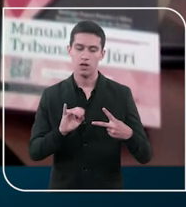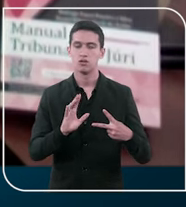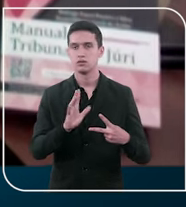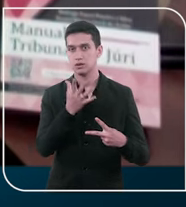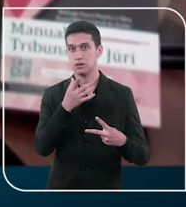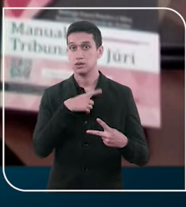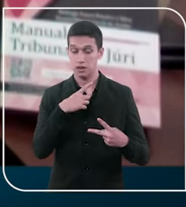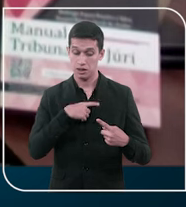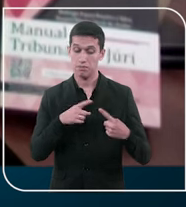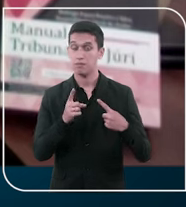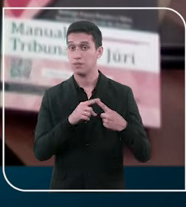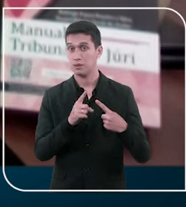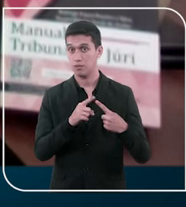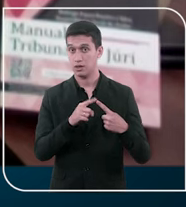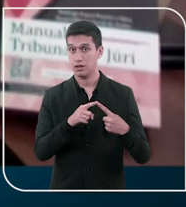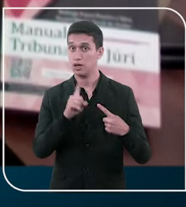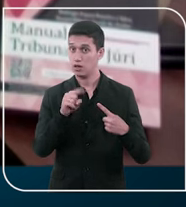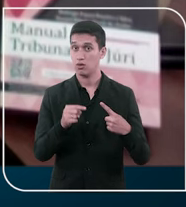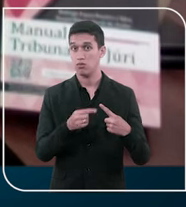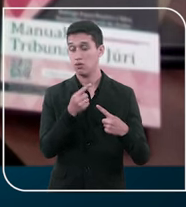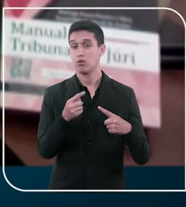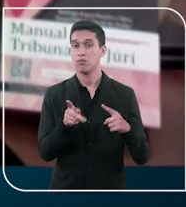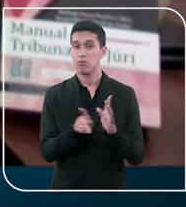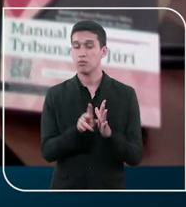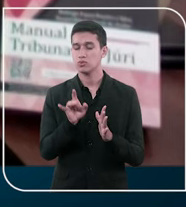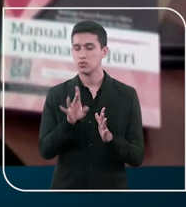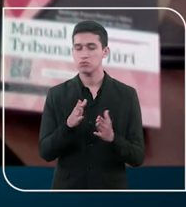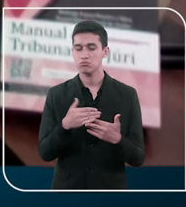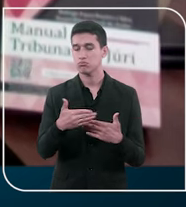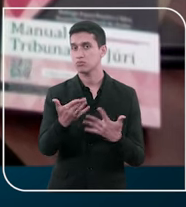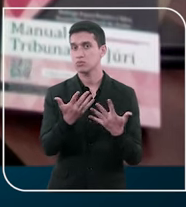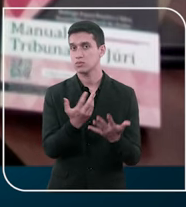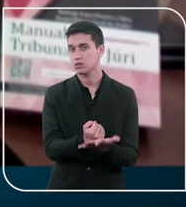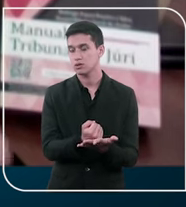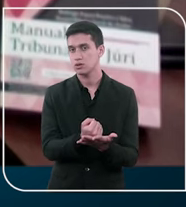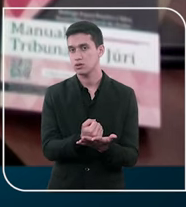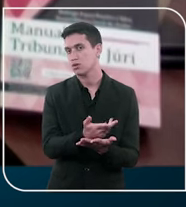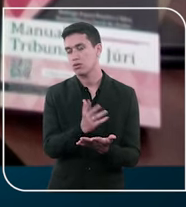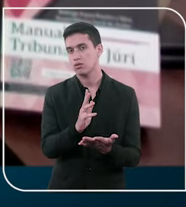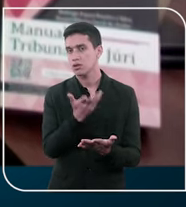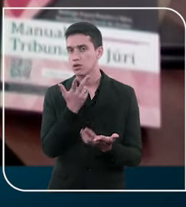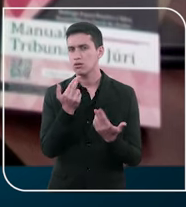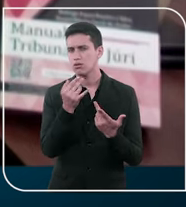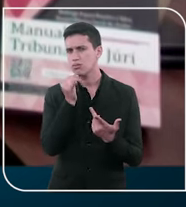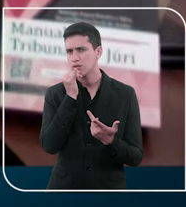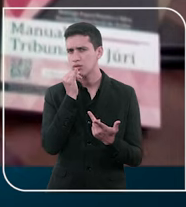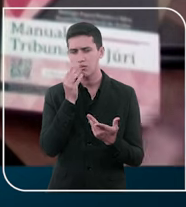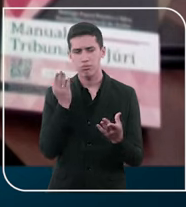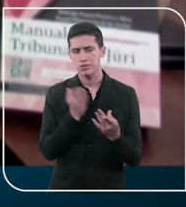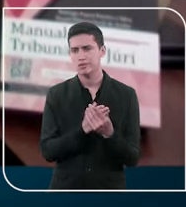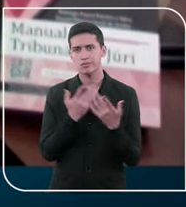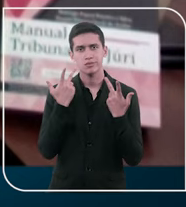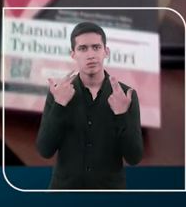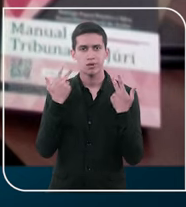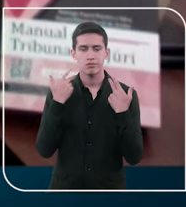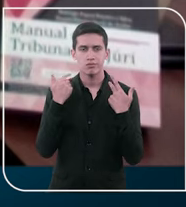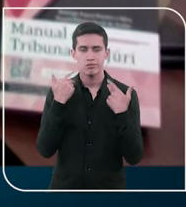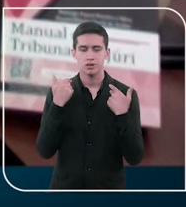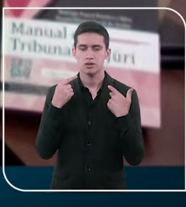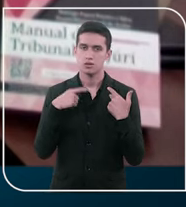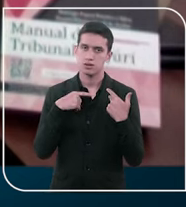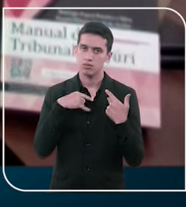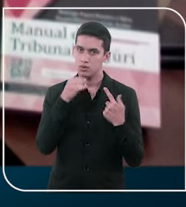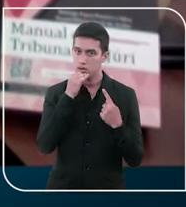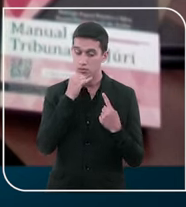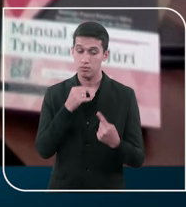ocorrer em que há uma primeira fase, que é uma fase de admissibilidade. Então, corre como se fosse um processo